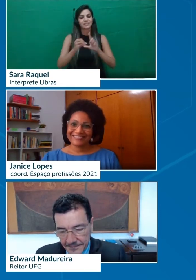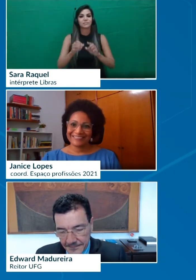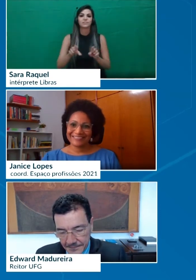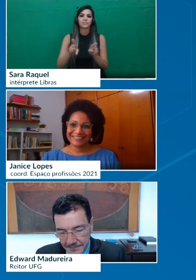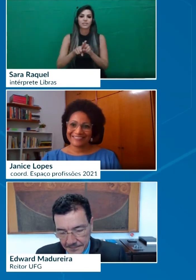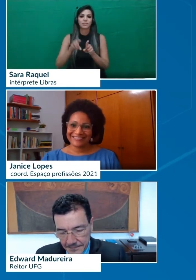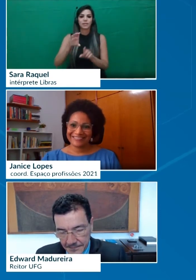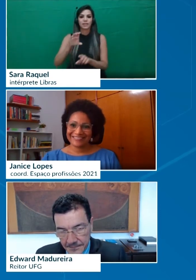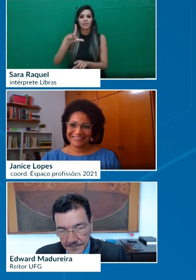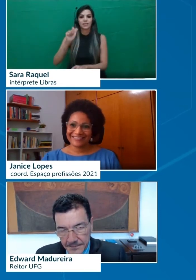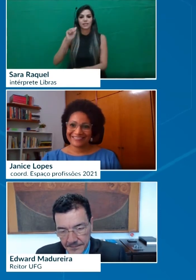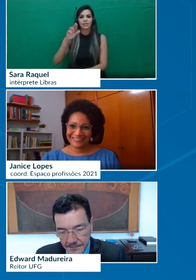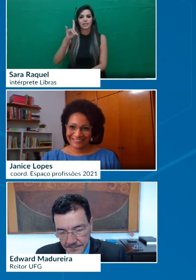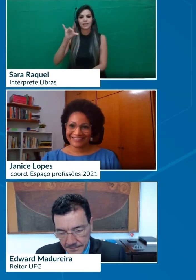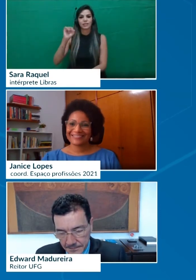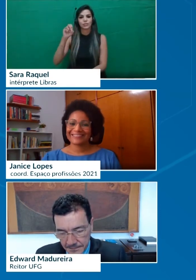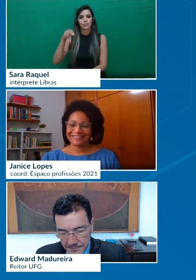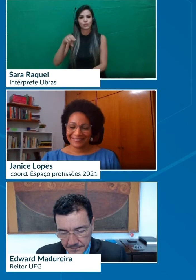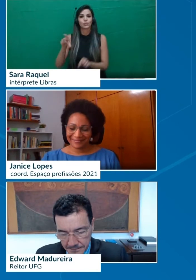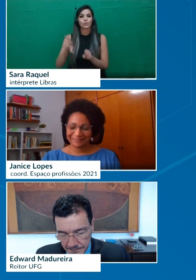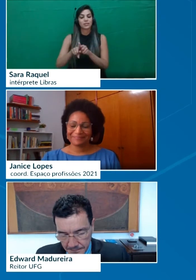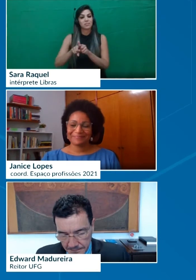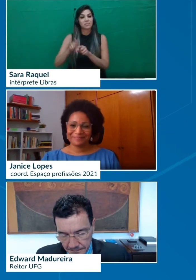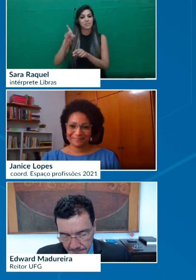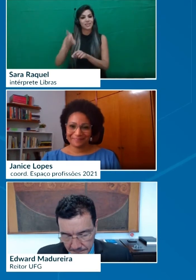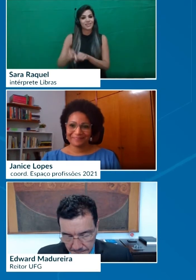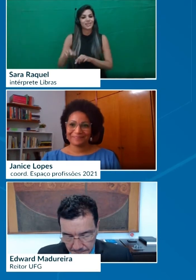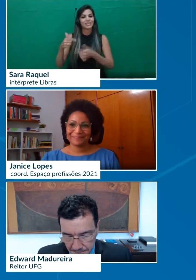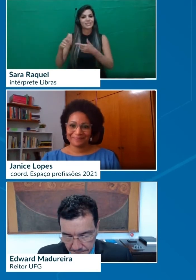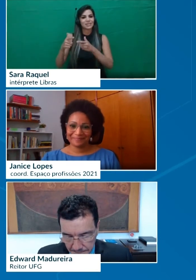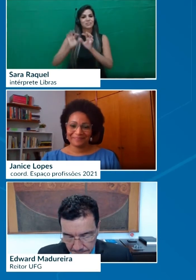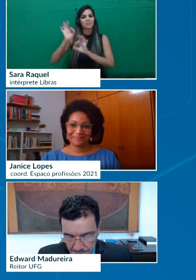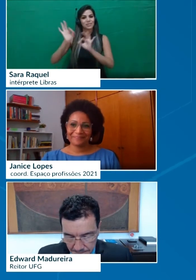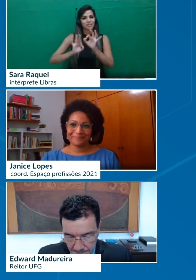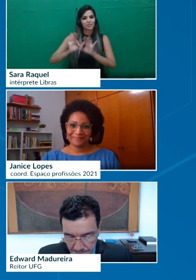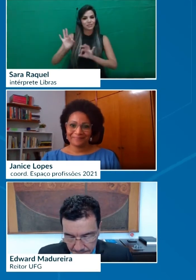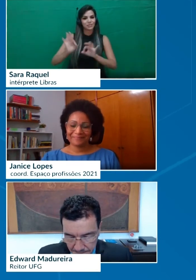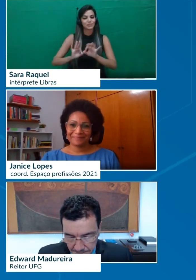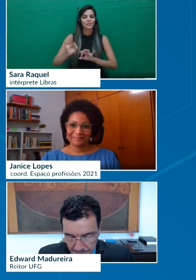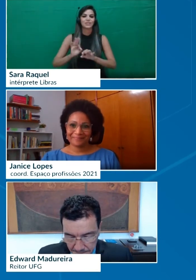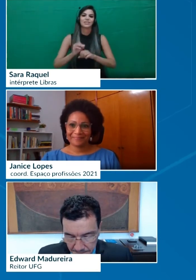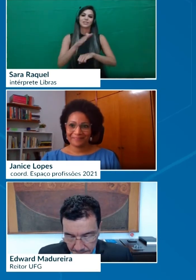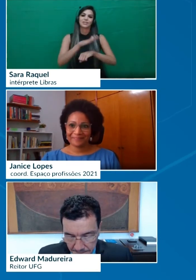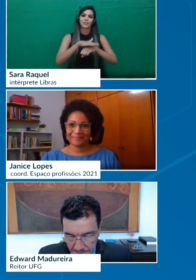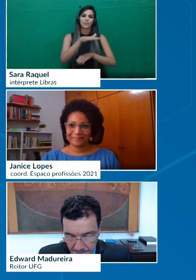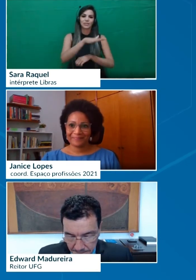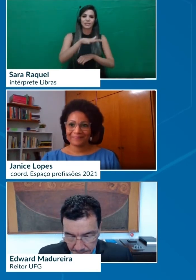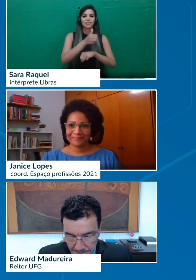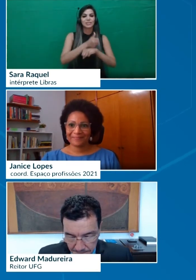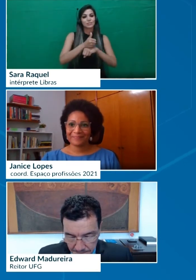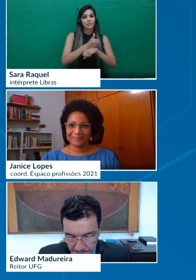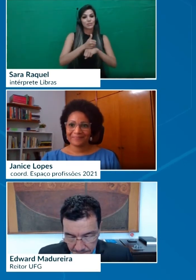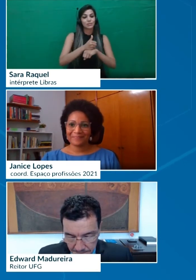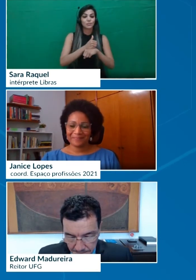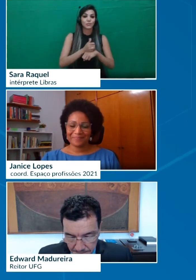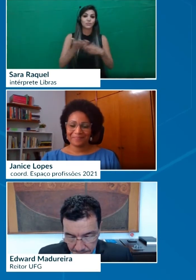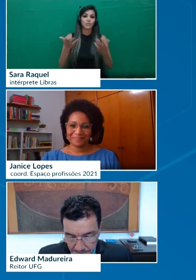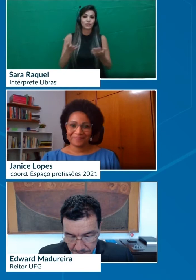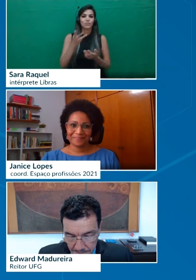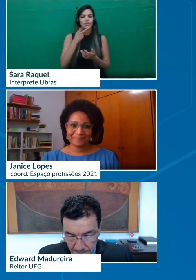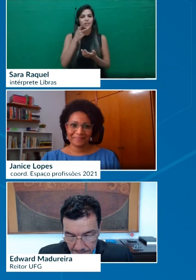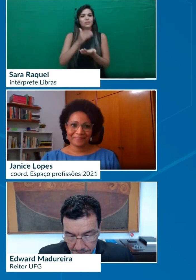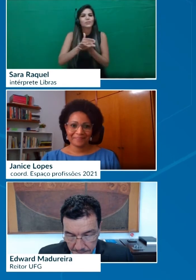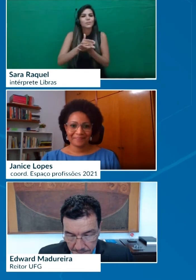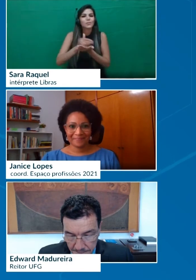né, Claudson Martins, que também faz parte aí da organização do Espaço das Profissões, falando do início da jornada do Espaço das